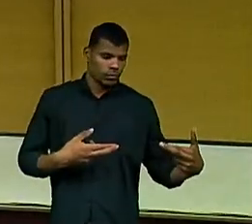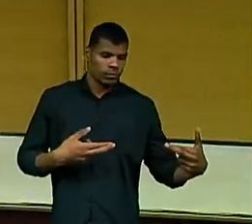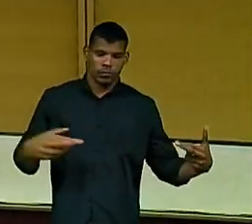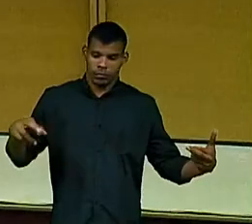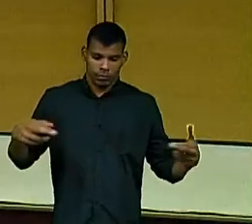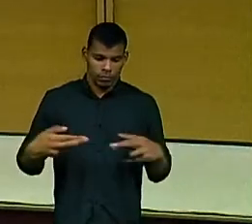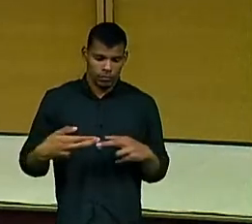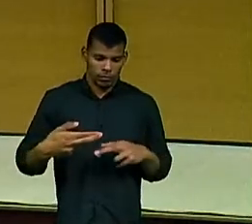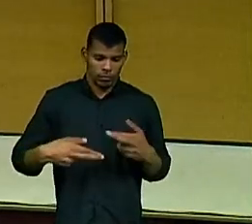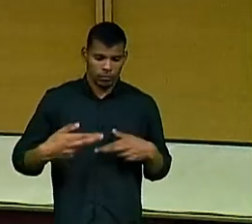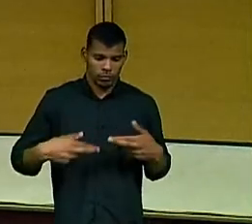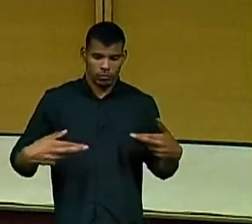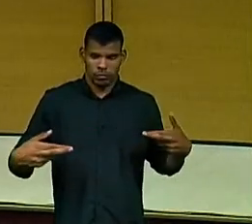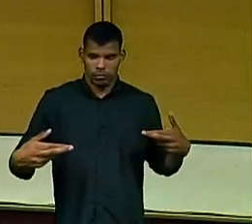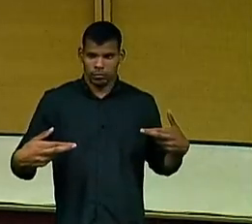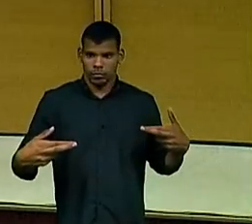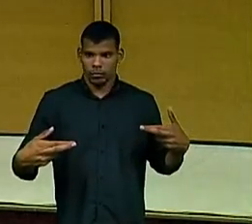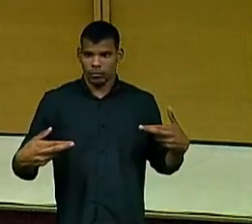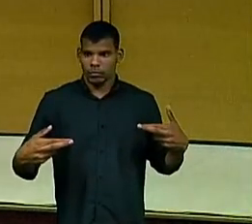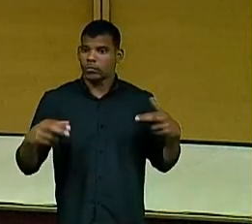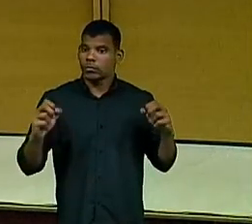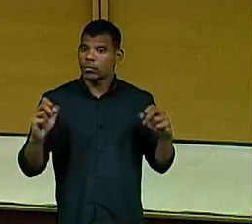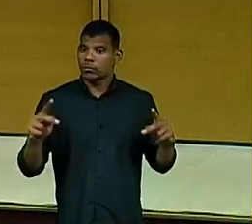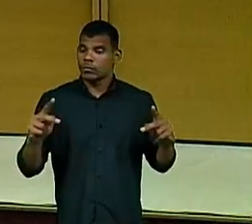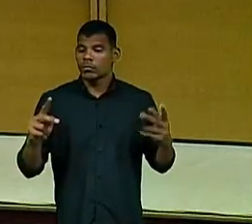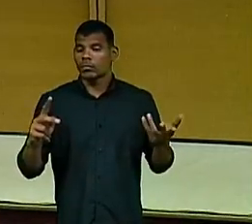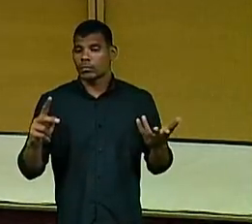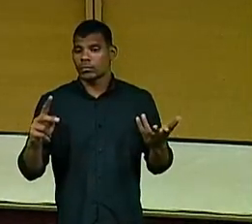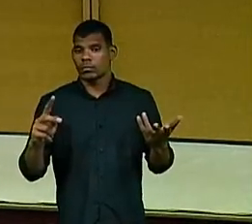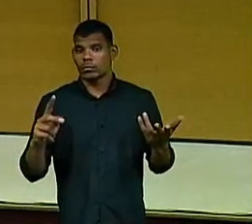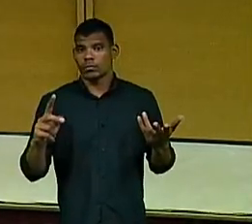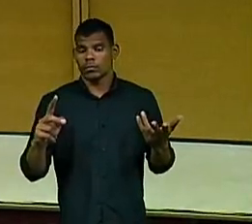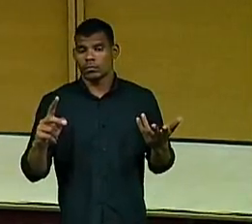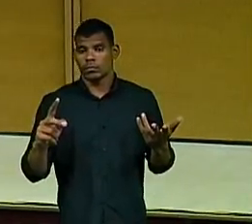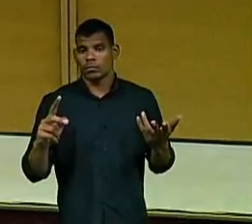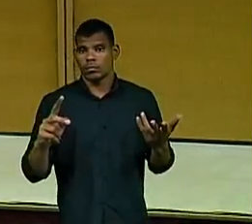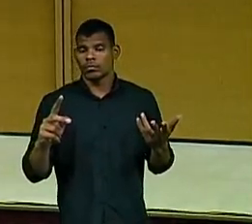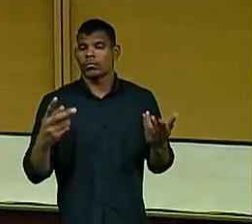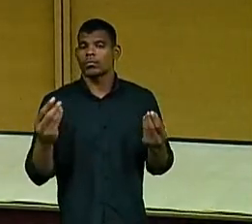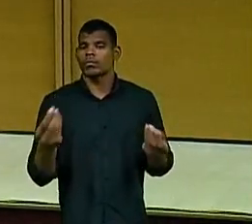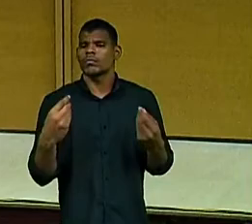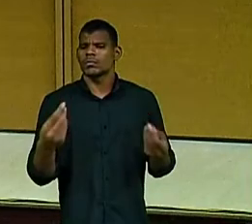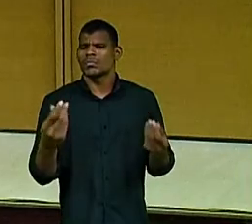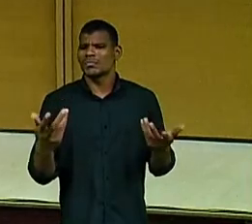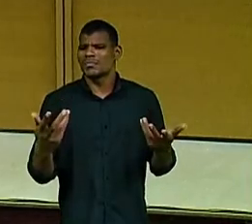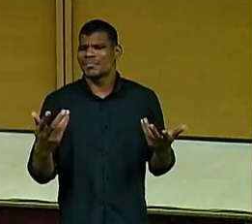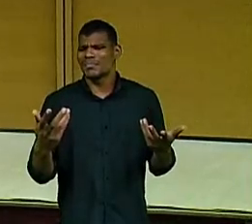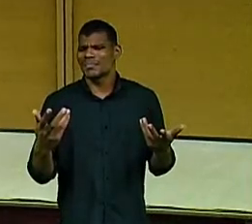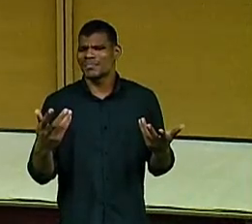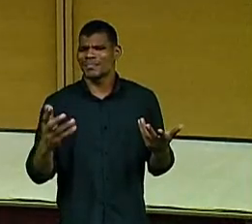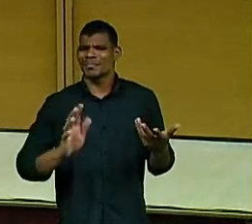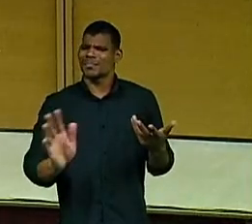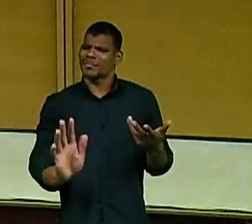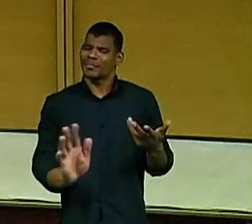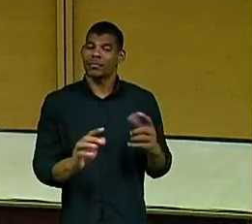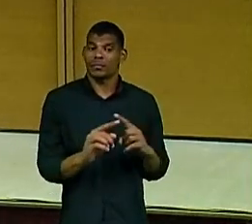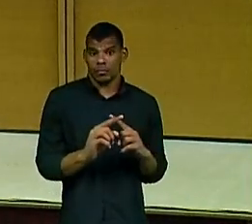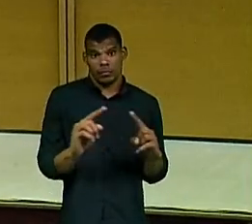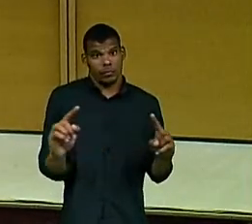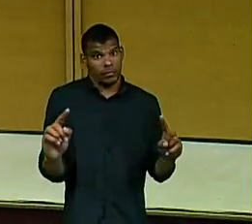coelho brilhar fazer o rato crescer sabe de nada mas por que que a gente não pode